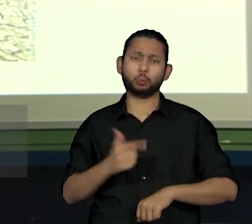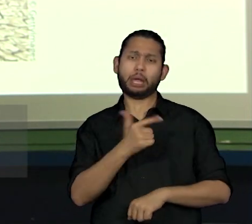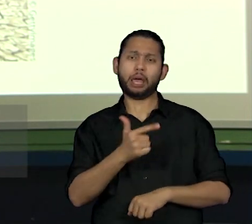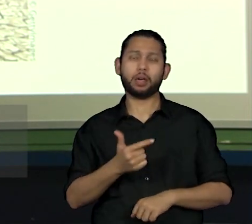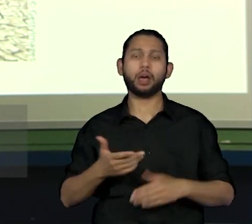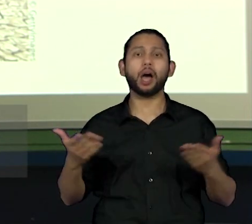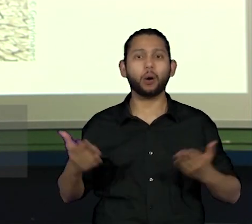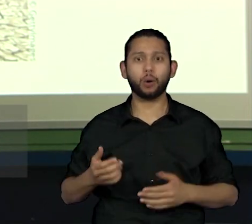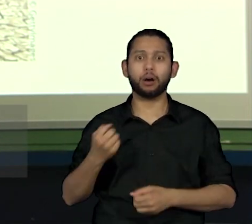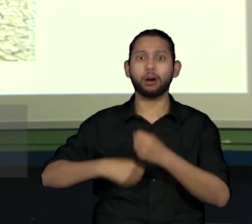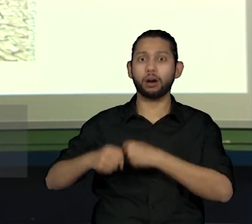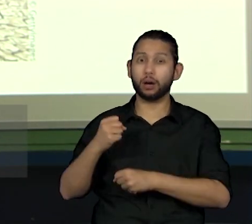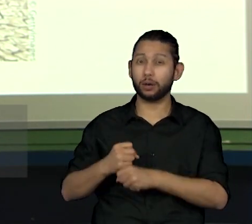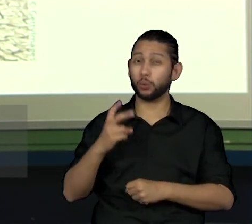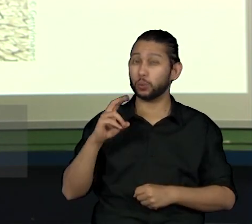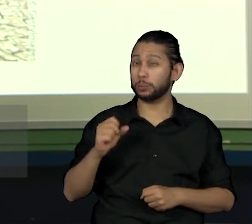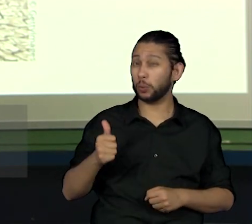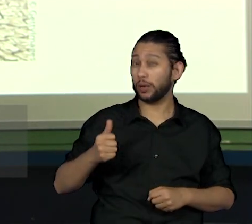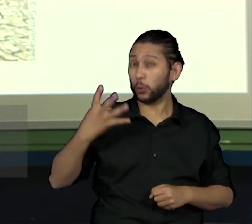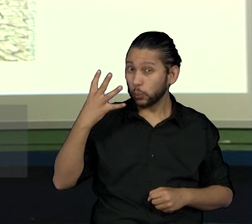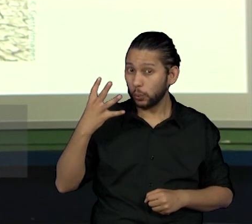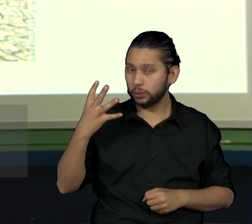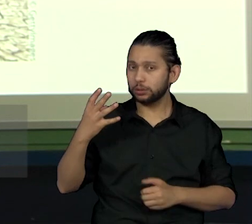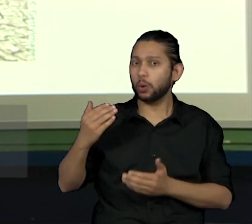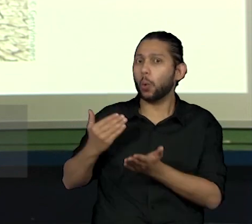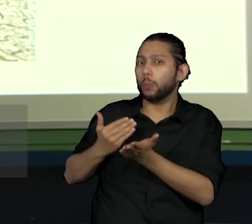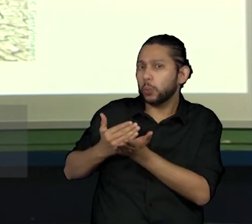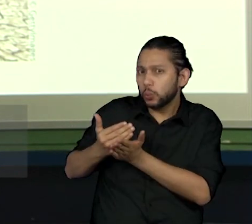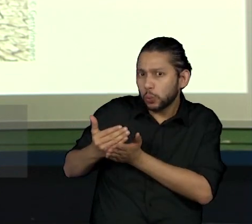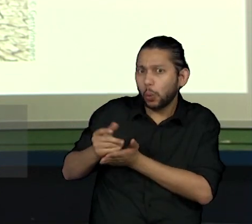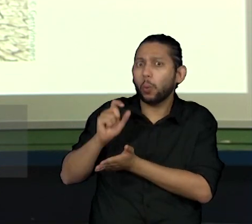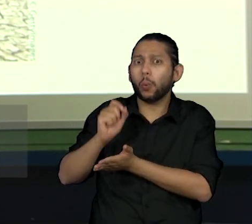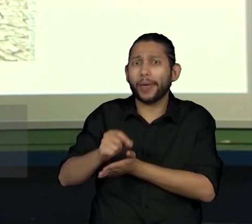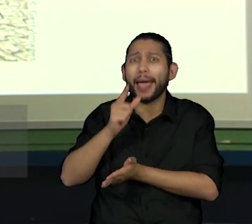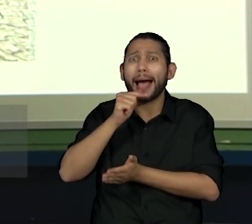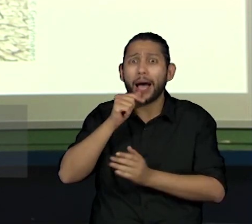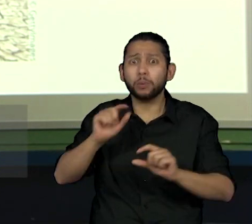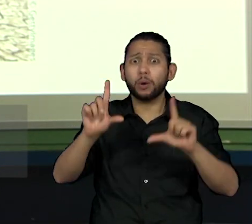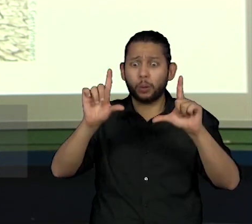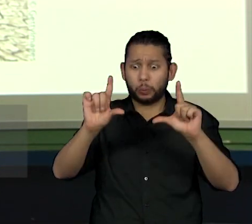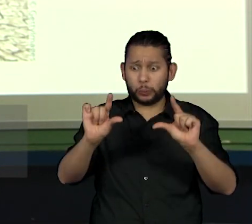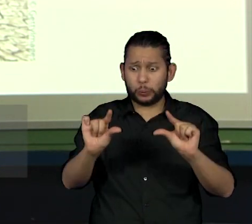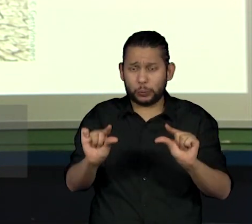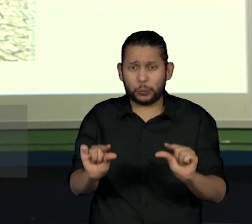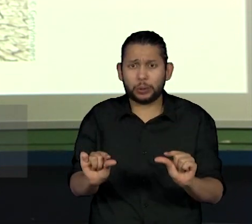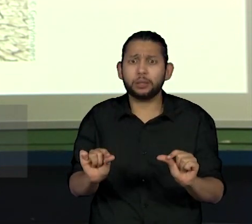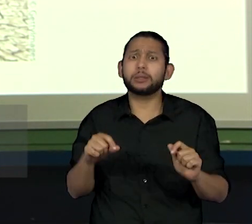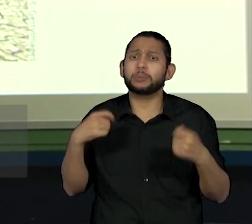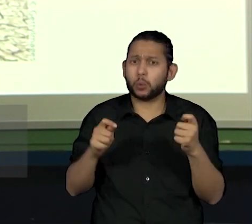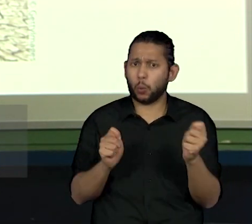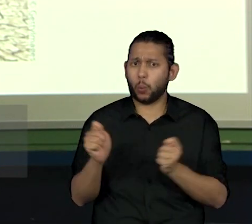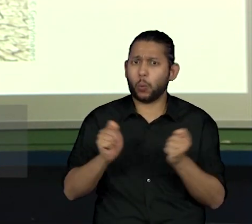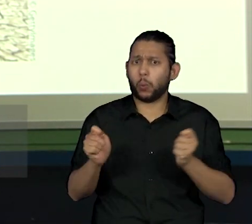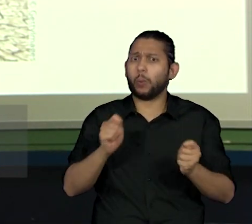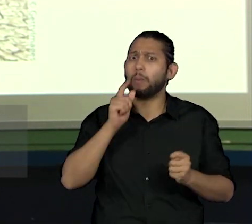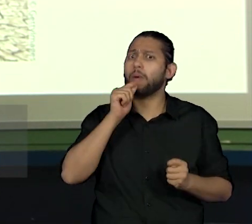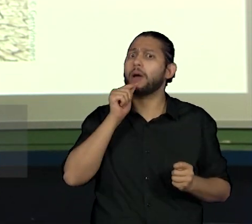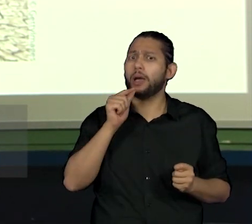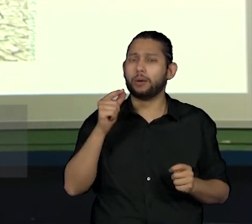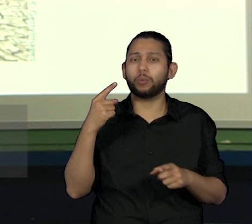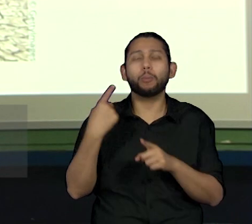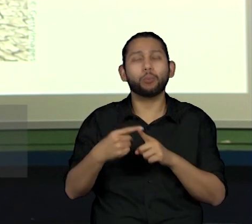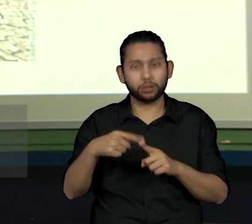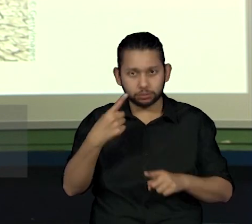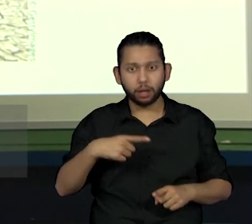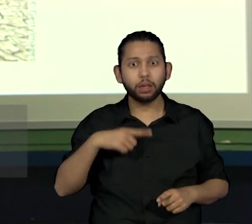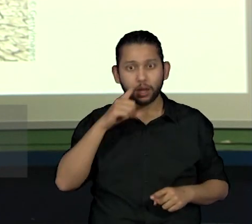problemas, em 2014 passamos por um processo de recessão hídrica, né? Tivemos que controlar um pouco a água, pois